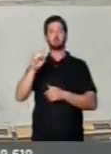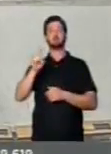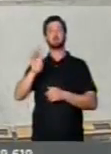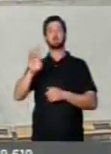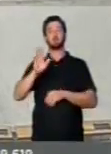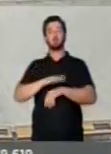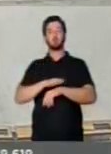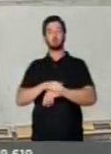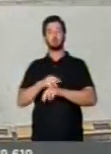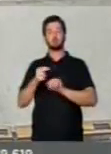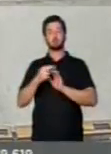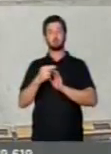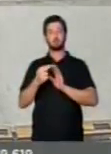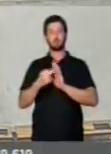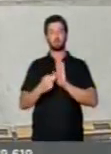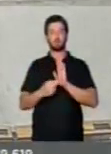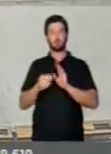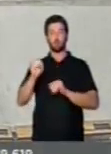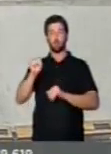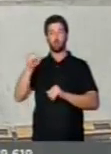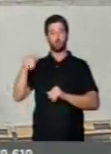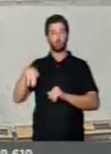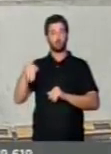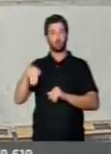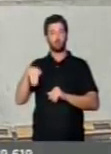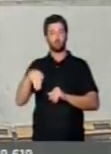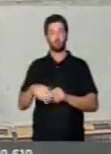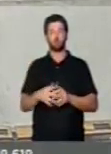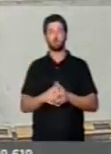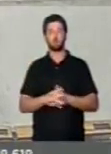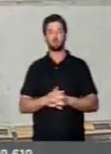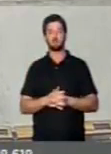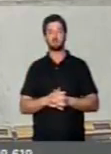PSDB pelo tempo regimental de 8 minutos.